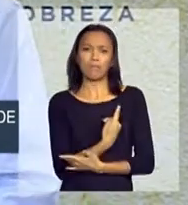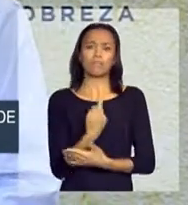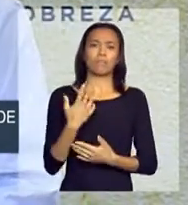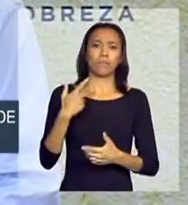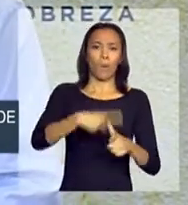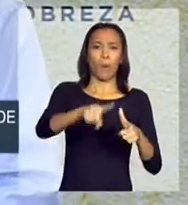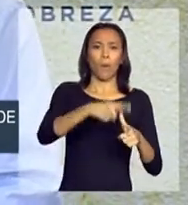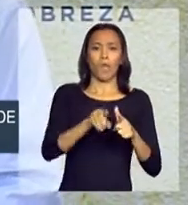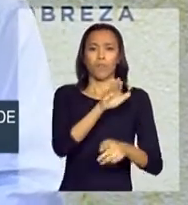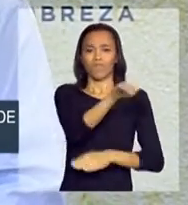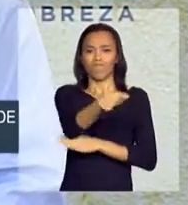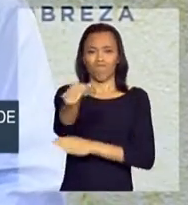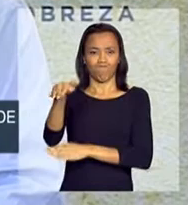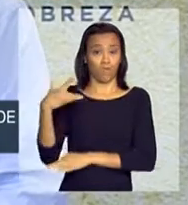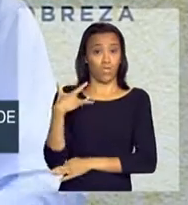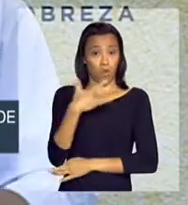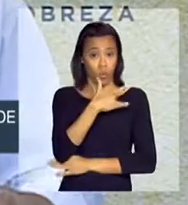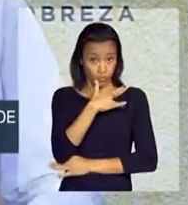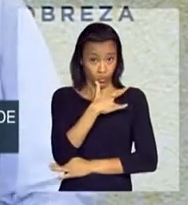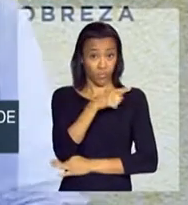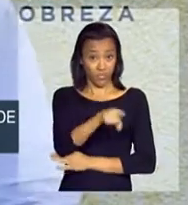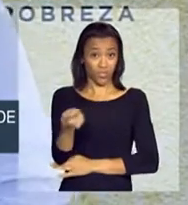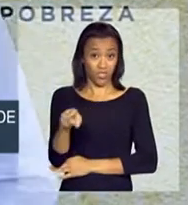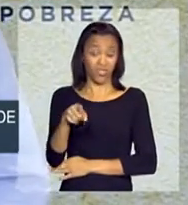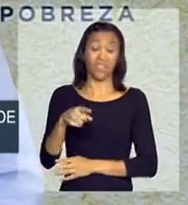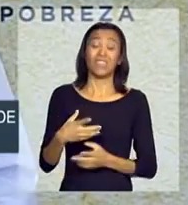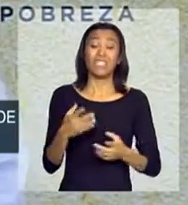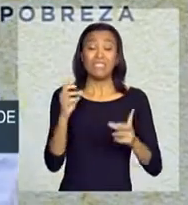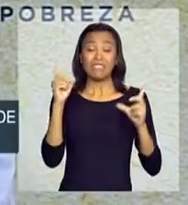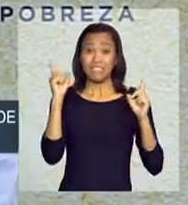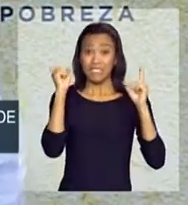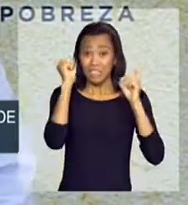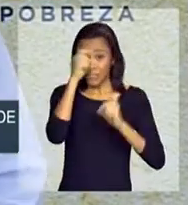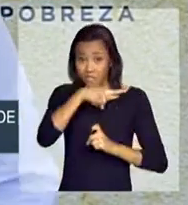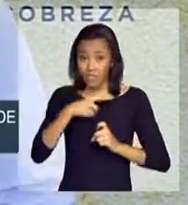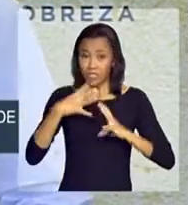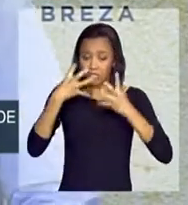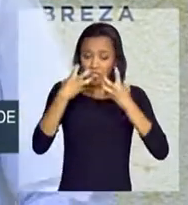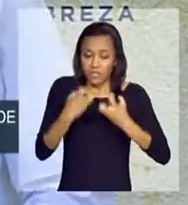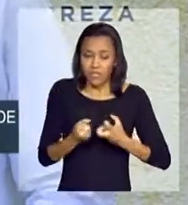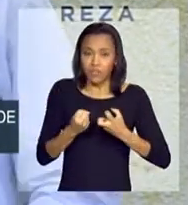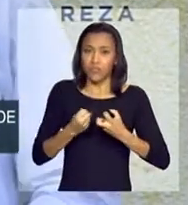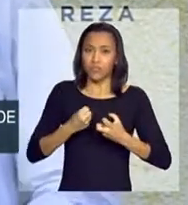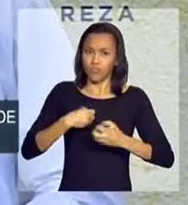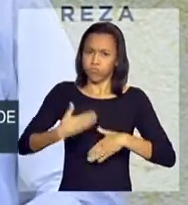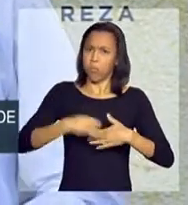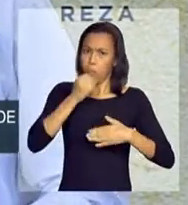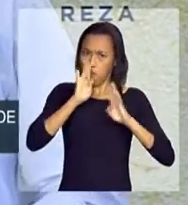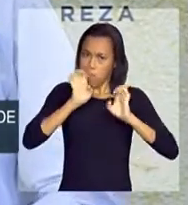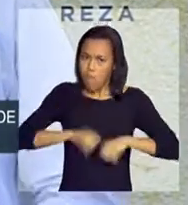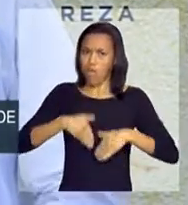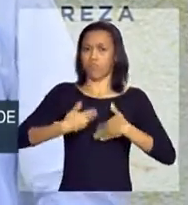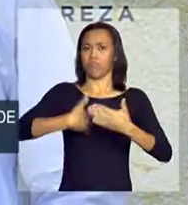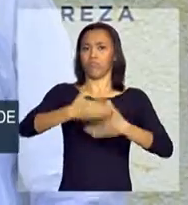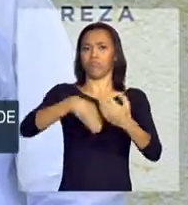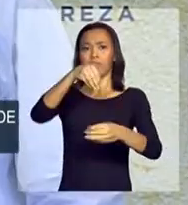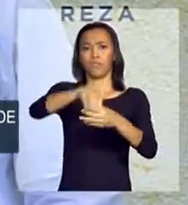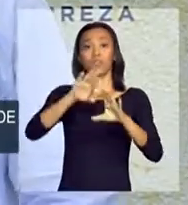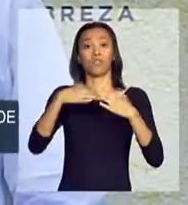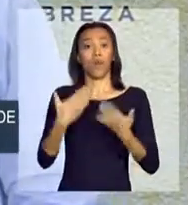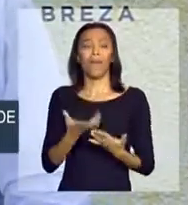saúde das crianças que atrapalham que o seu desempenho na escola quer falar que é lembrar de uma coisa por exemplo